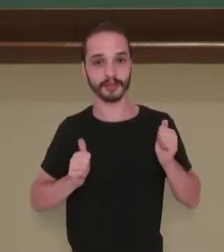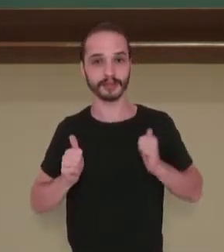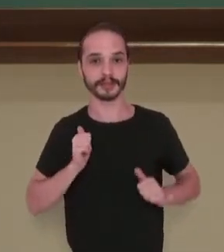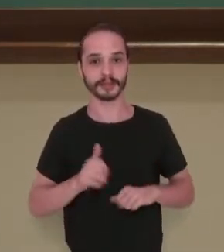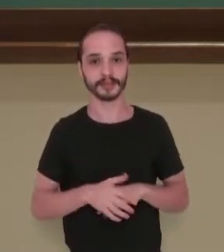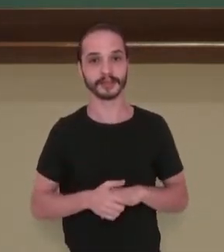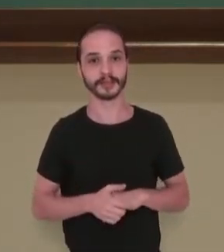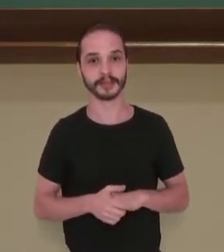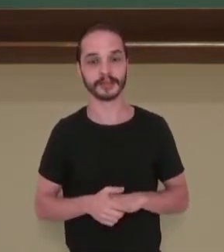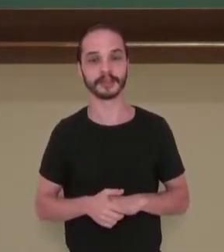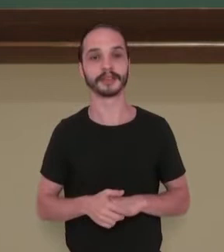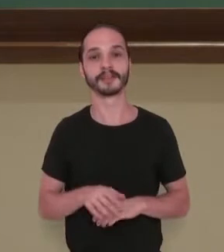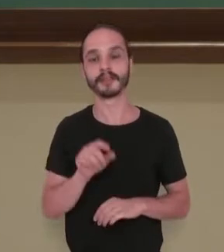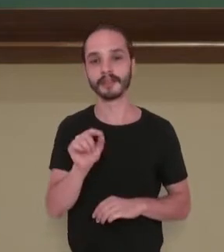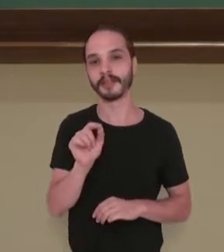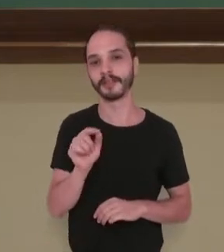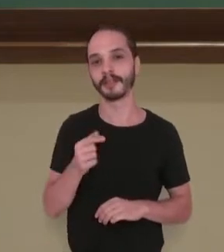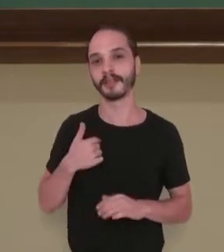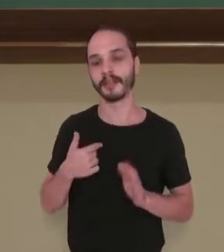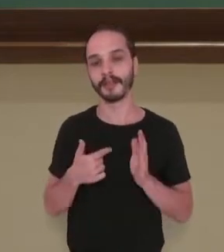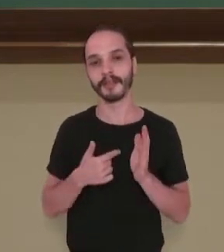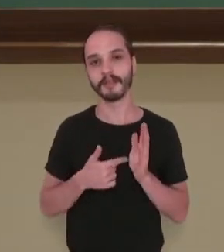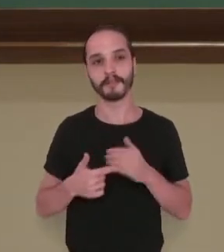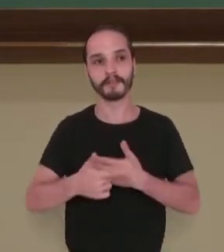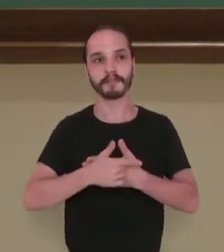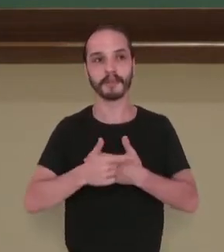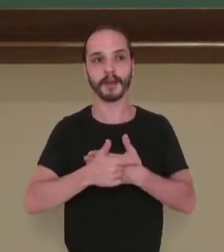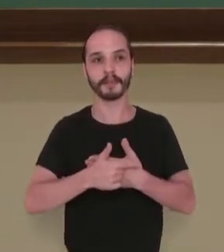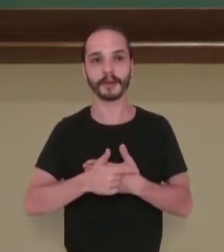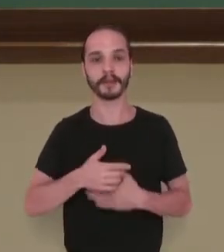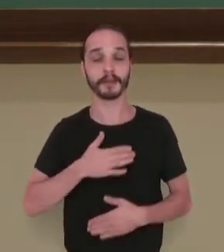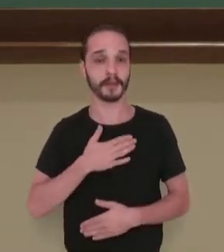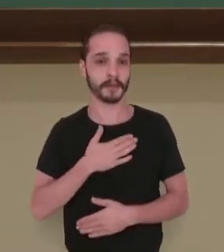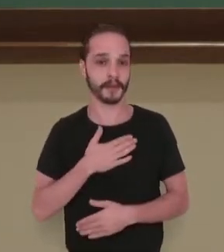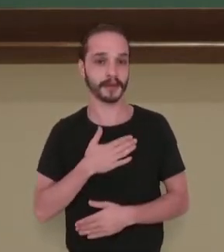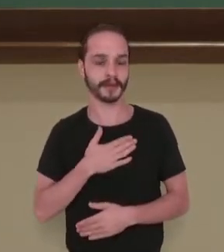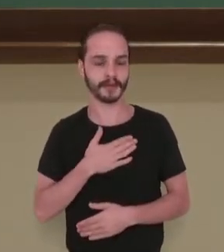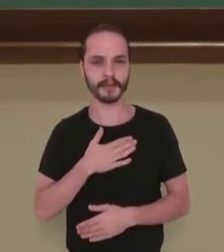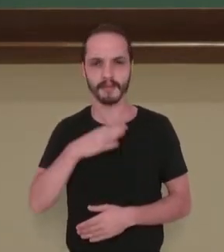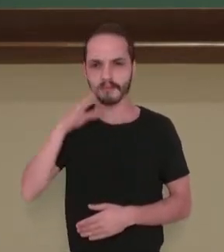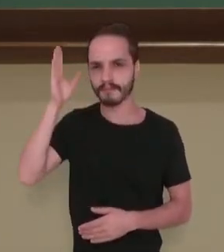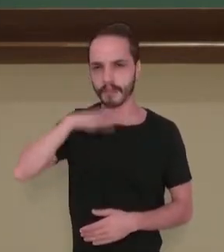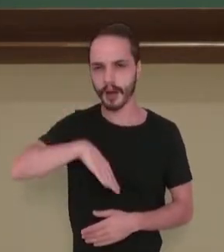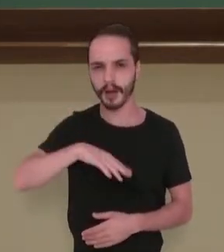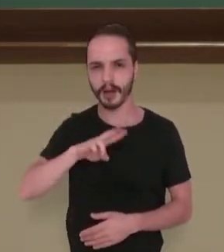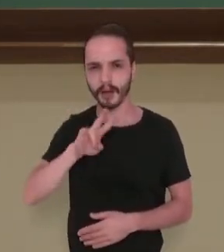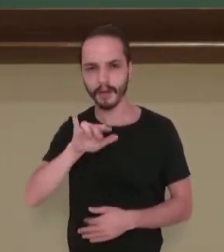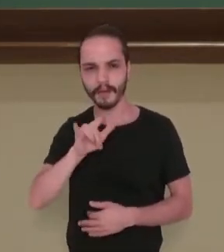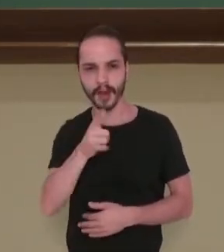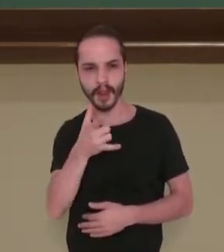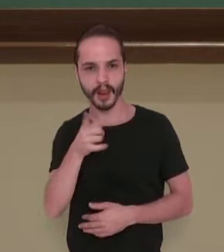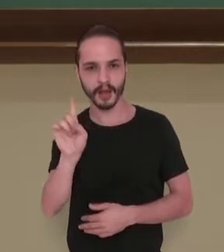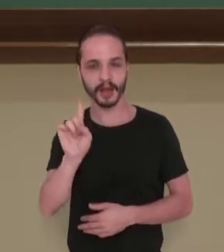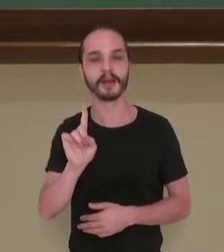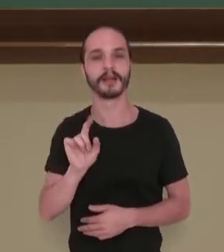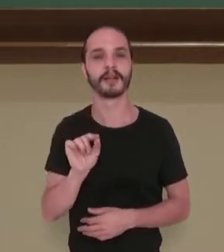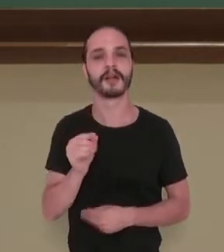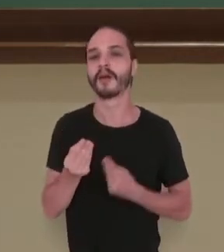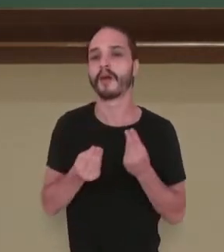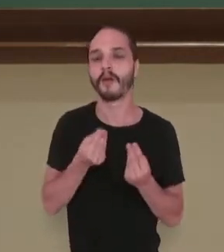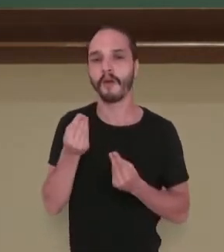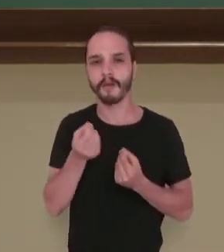E é apresentado para mim um papel de vilã. Né? Então, como que eu vou